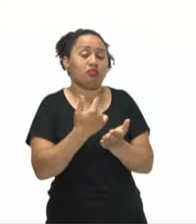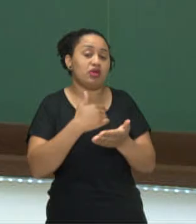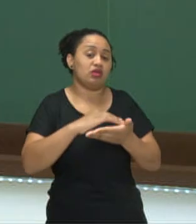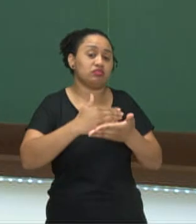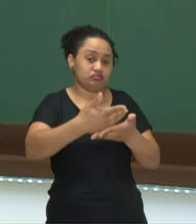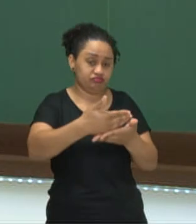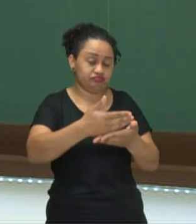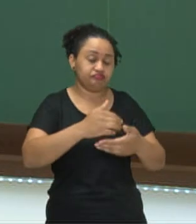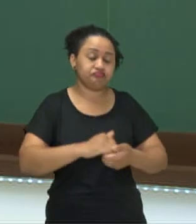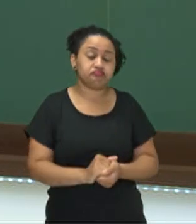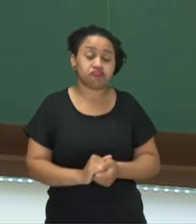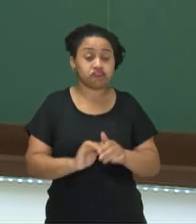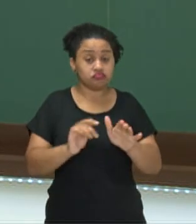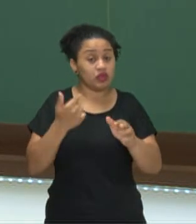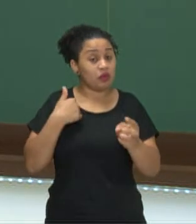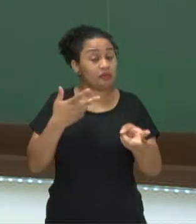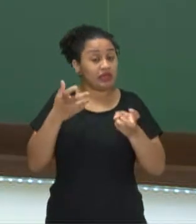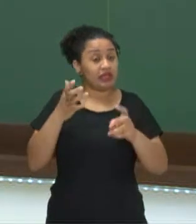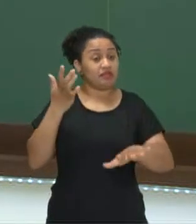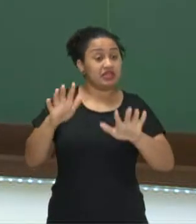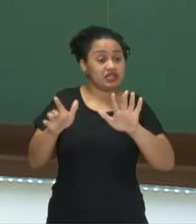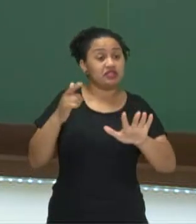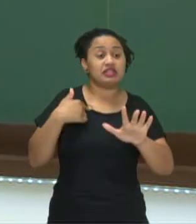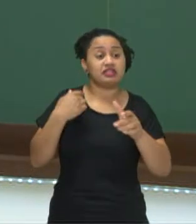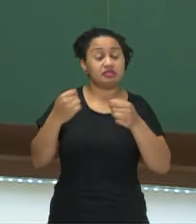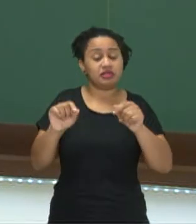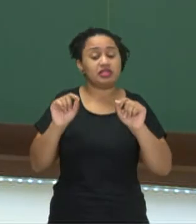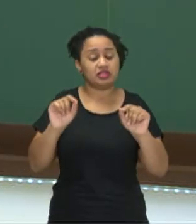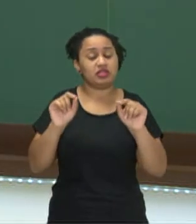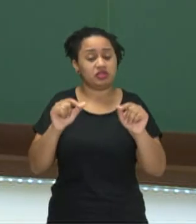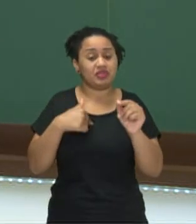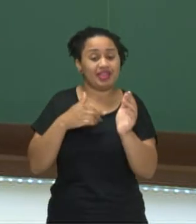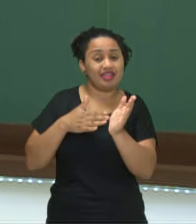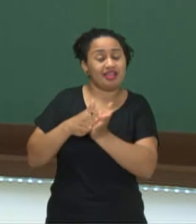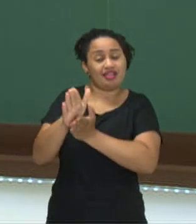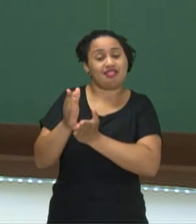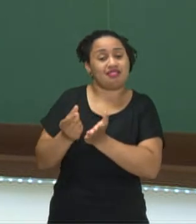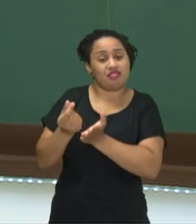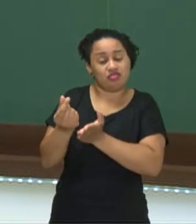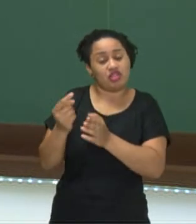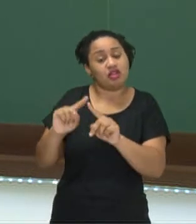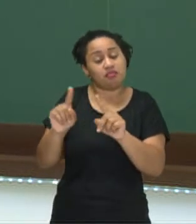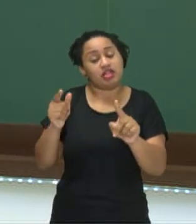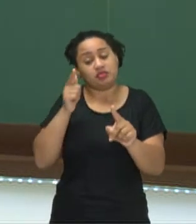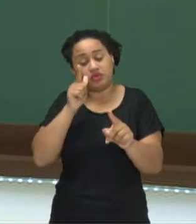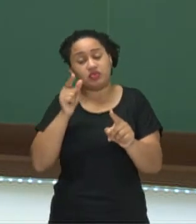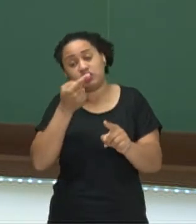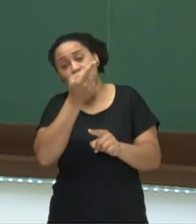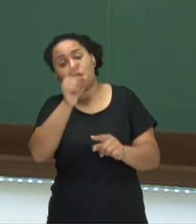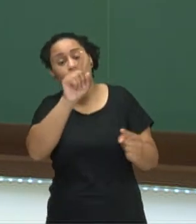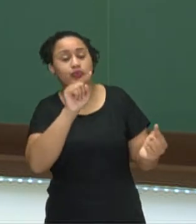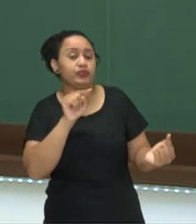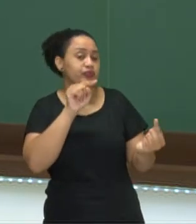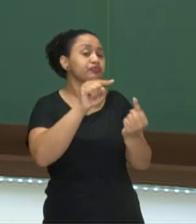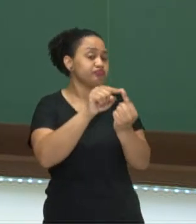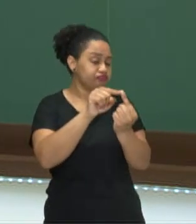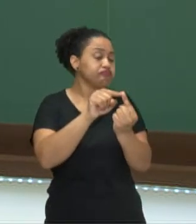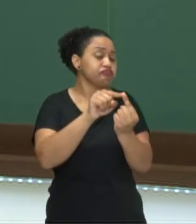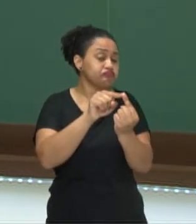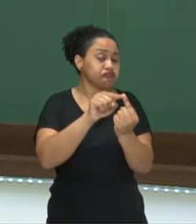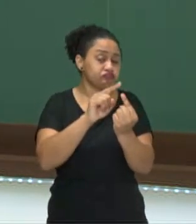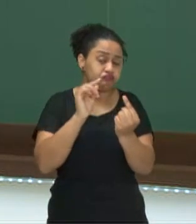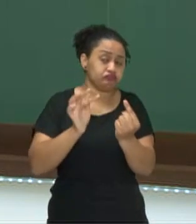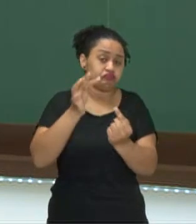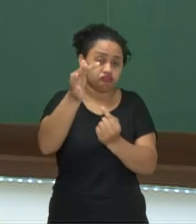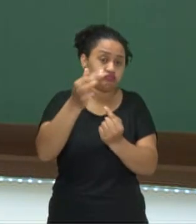Então, veja que às vezes você precisa também, entre aspas, gastar o dinheiro para você atingir outras metas à frente.